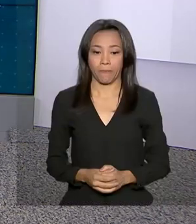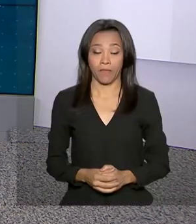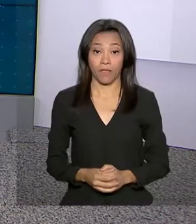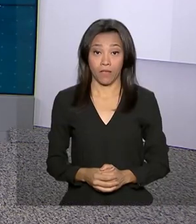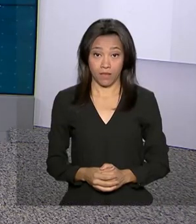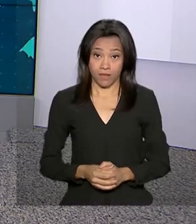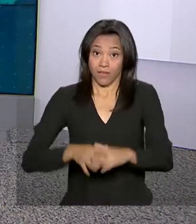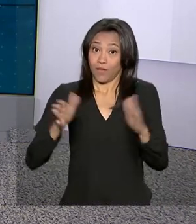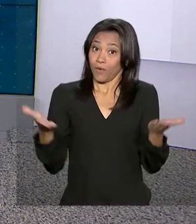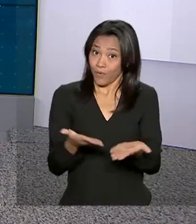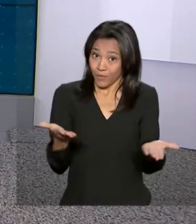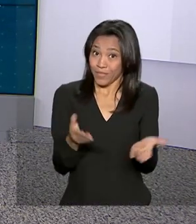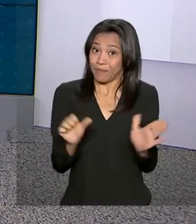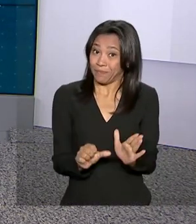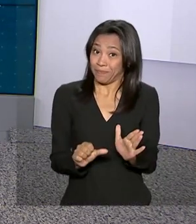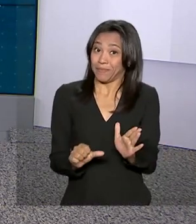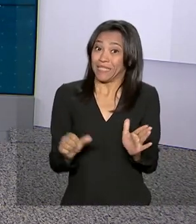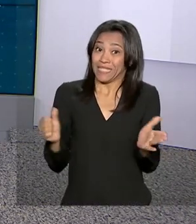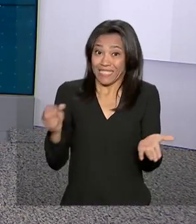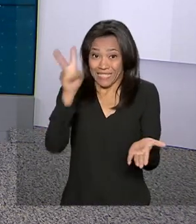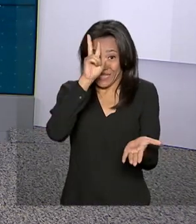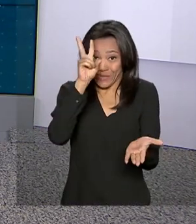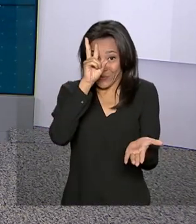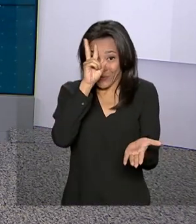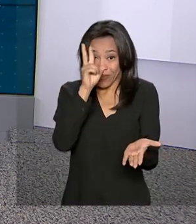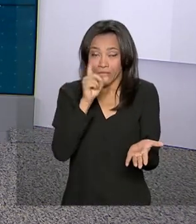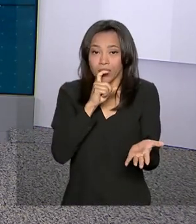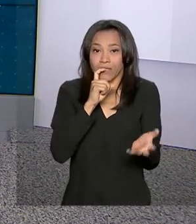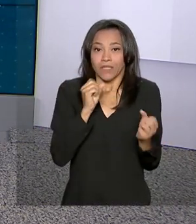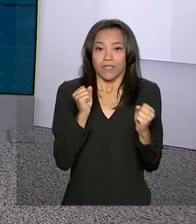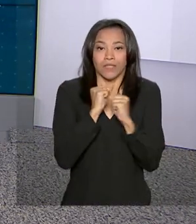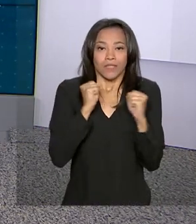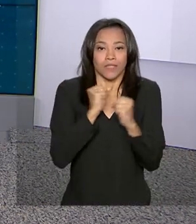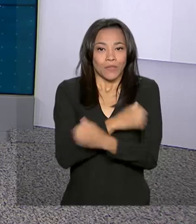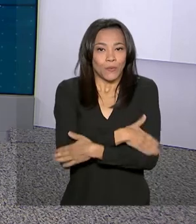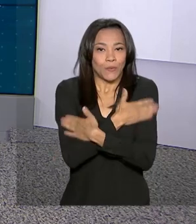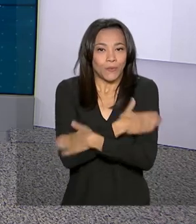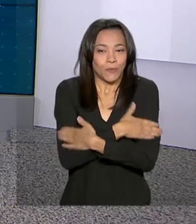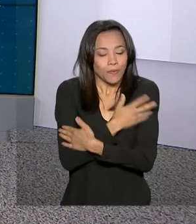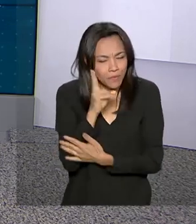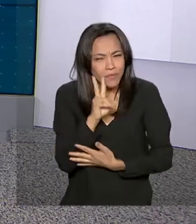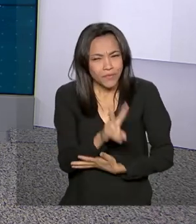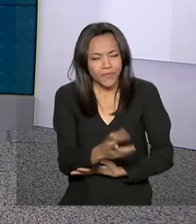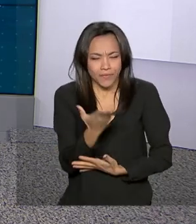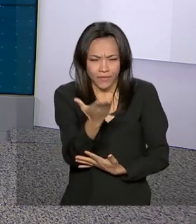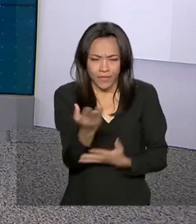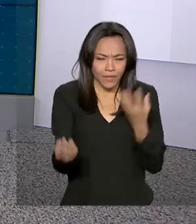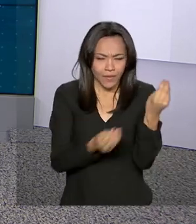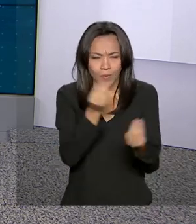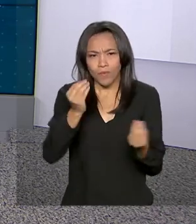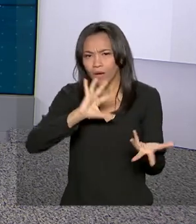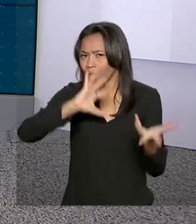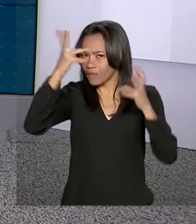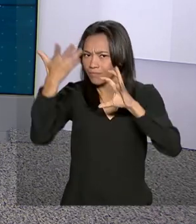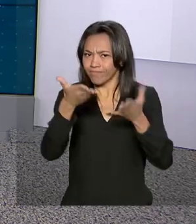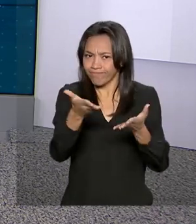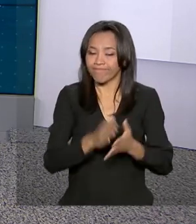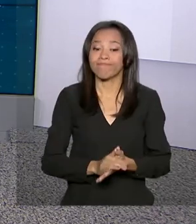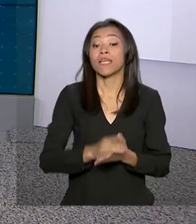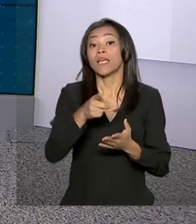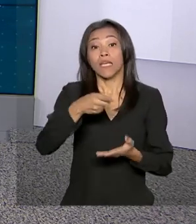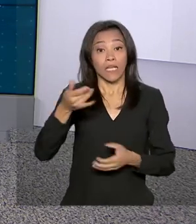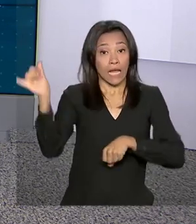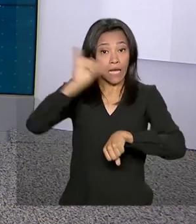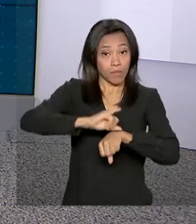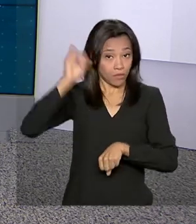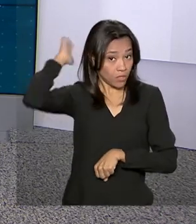hoje a primeira segunda-feira do inverno vamos então ao nosso mapa saber como vai ficar o tempo bom em belém